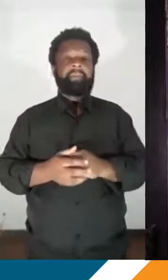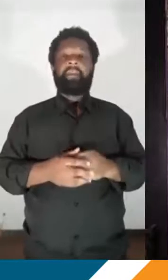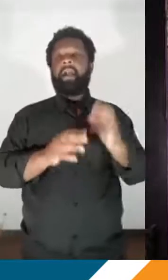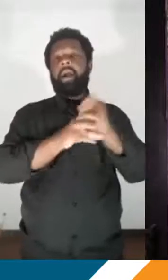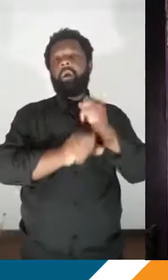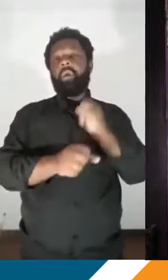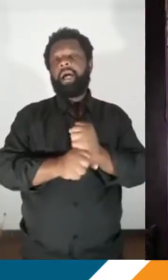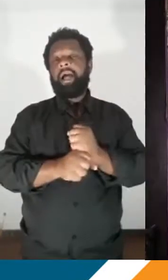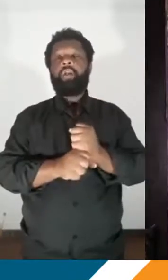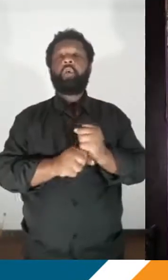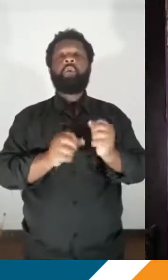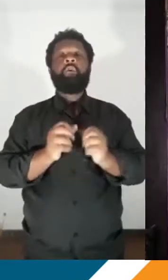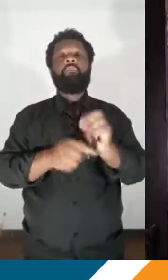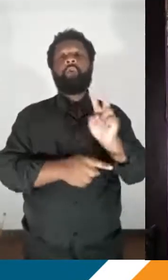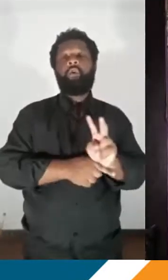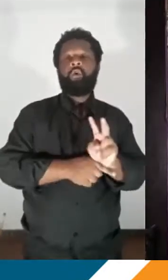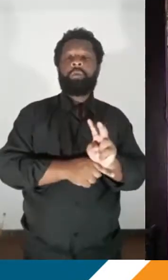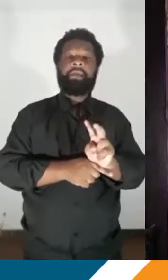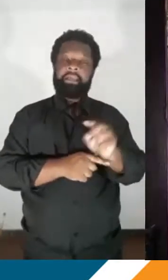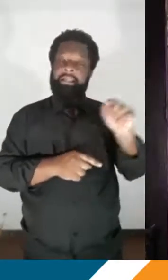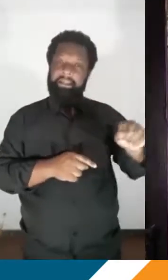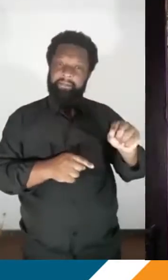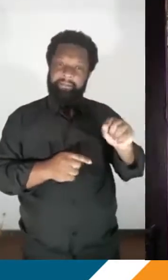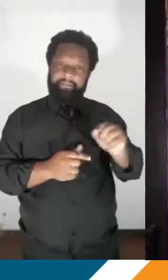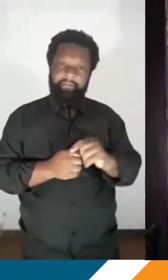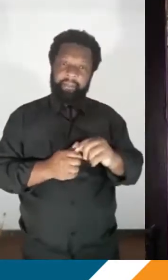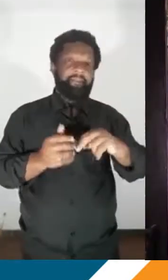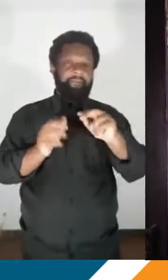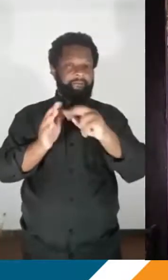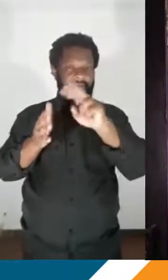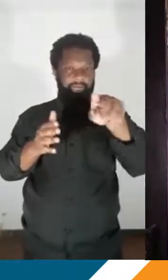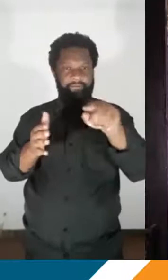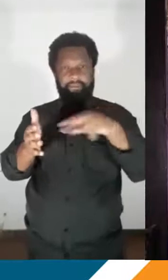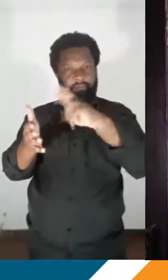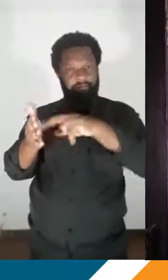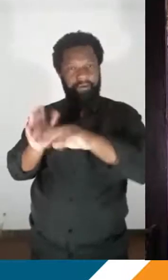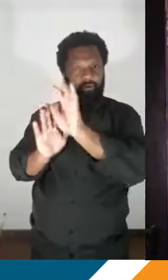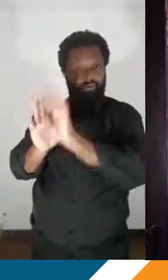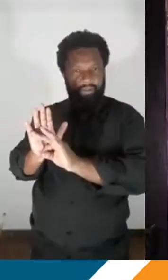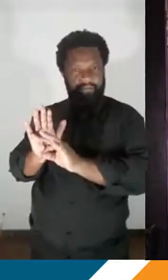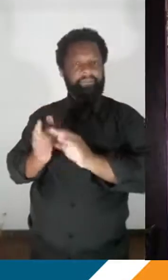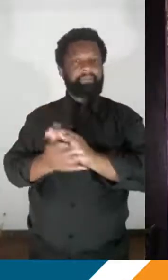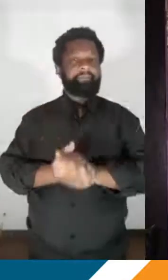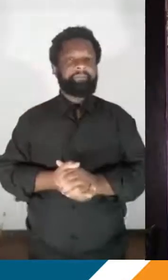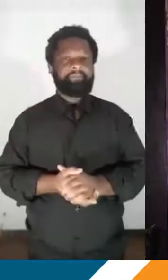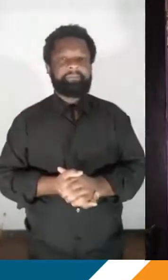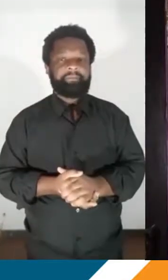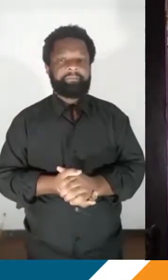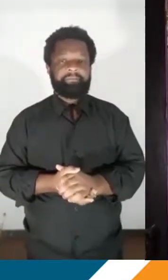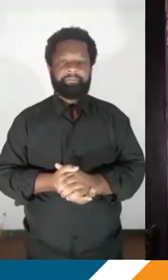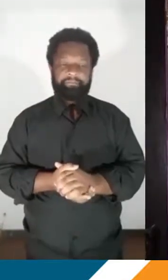diz o seguinte. Calcule o volume de solução de nitrato de potássio, KNO3, de concentração 32 gramas por